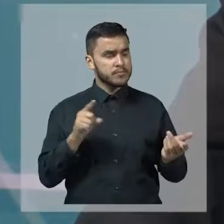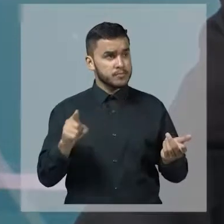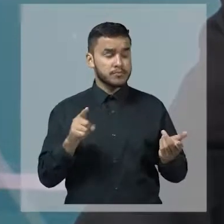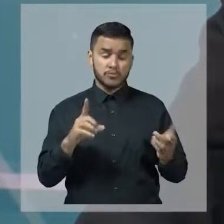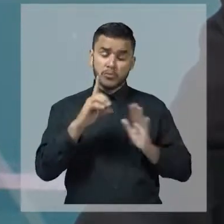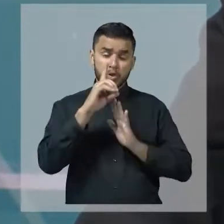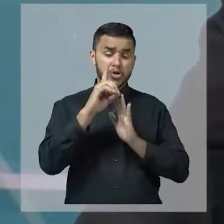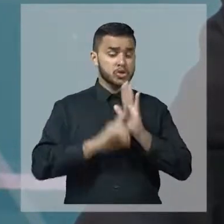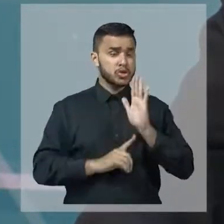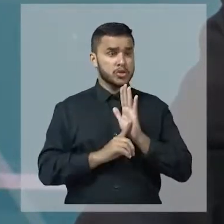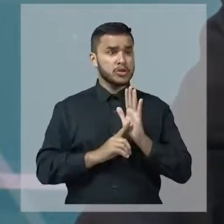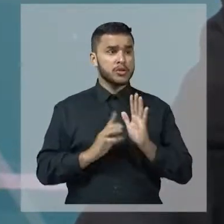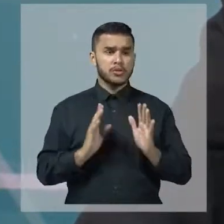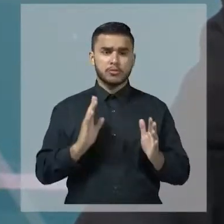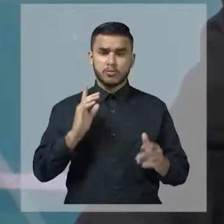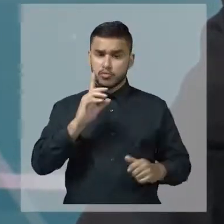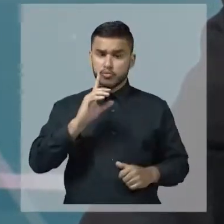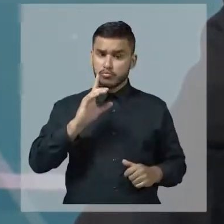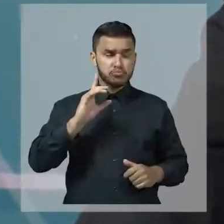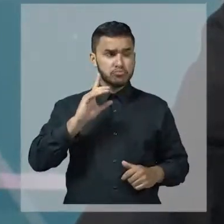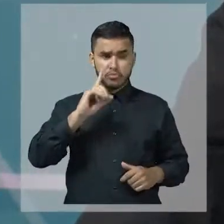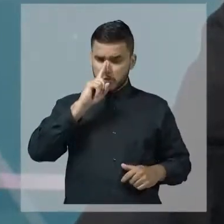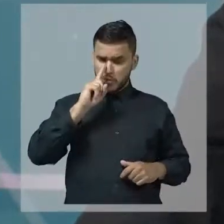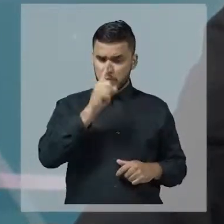o direito de errar por último. Então,